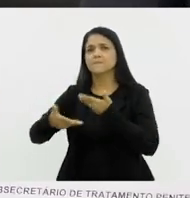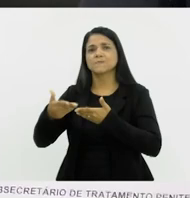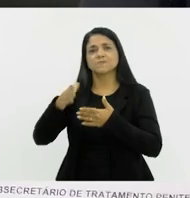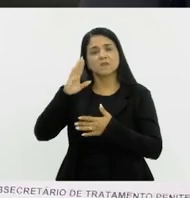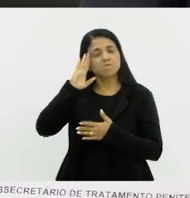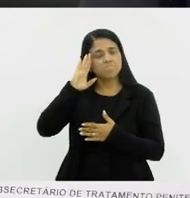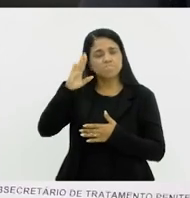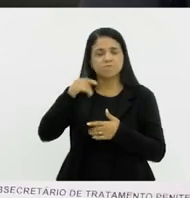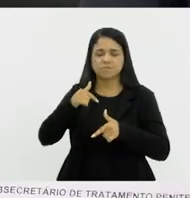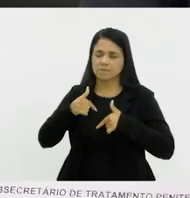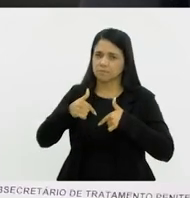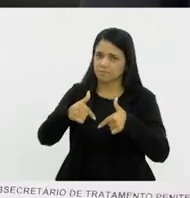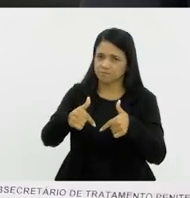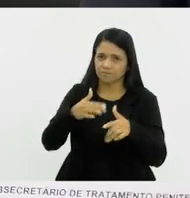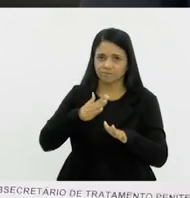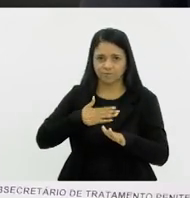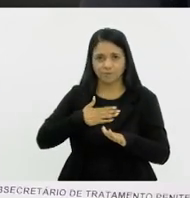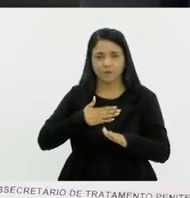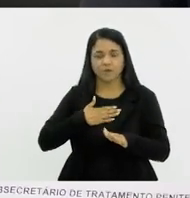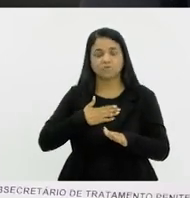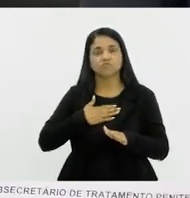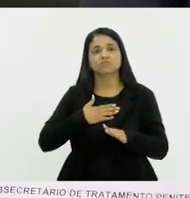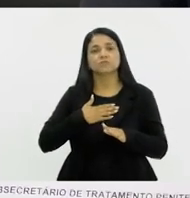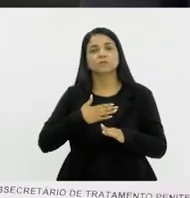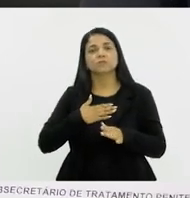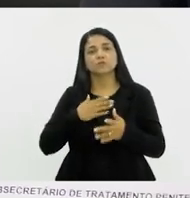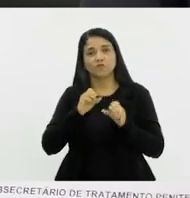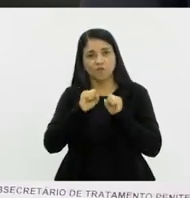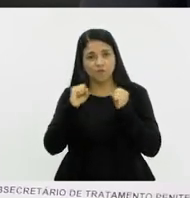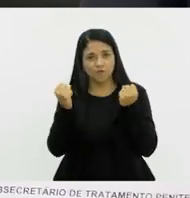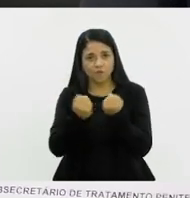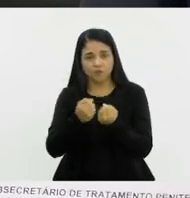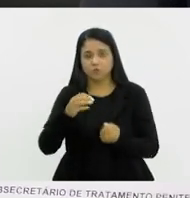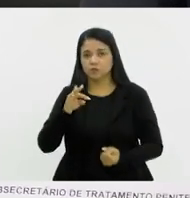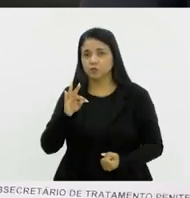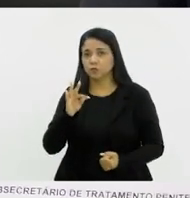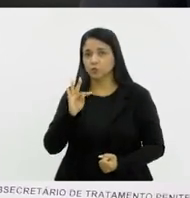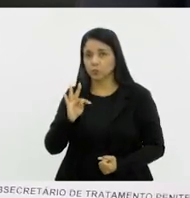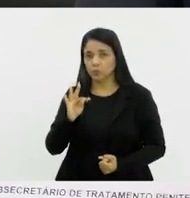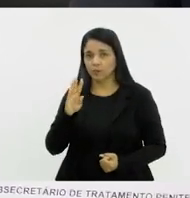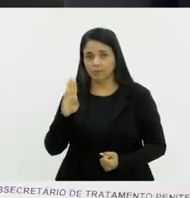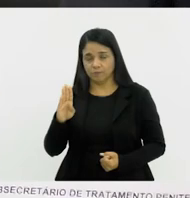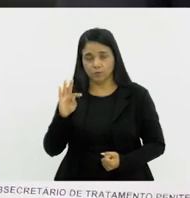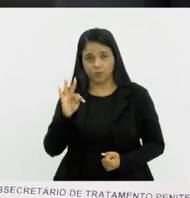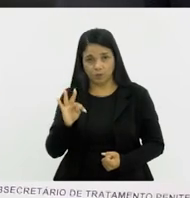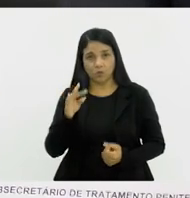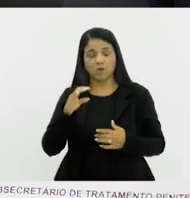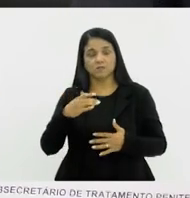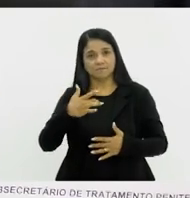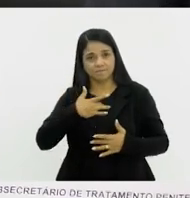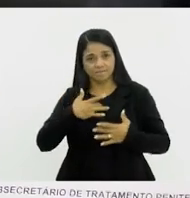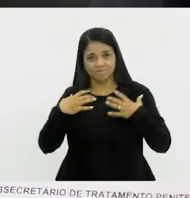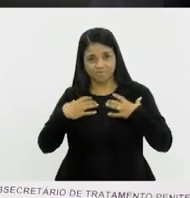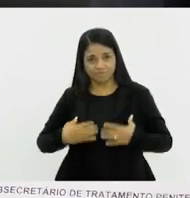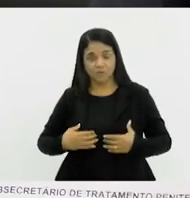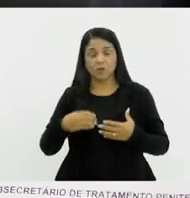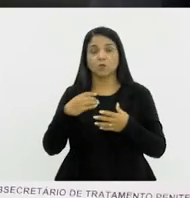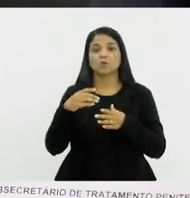minha função, e também estando fora de tuberculose. Então, quero agradecer à deputada Mata Rocha, o Conselho Estadual de